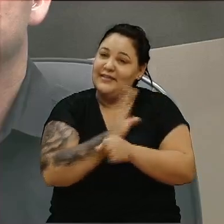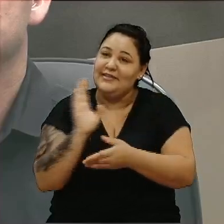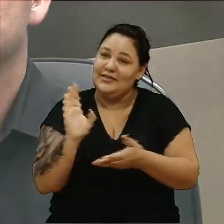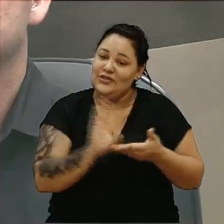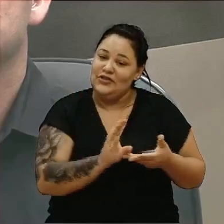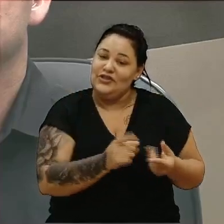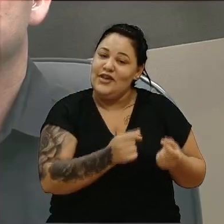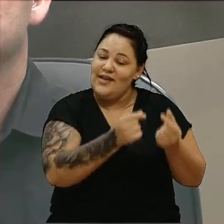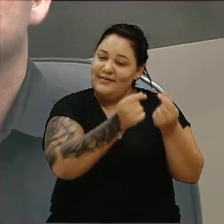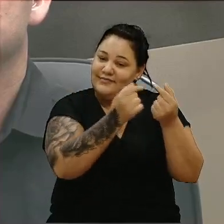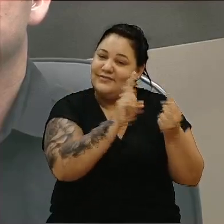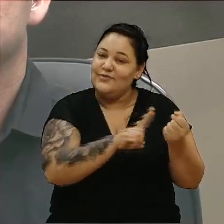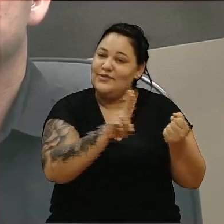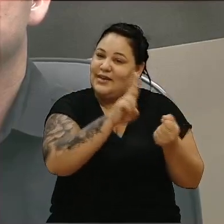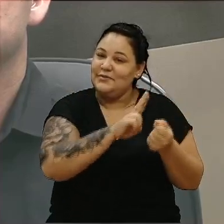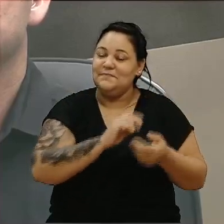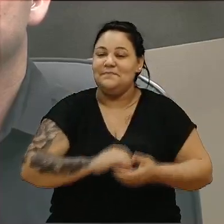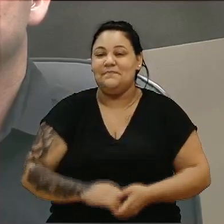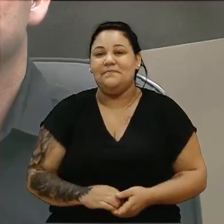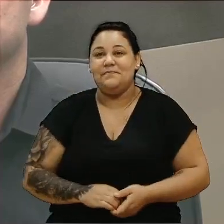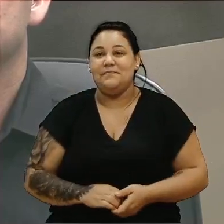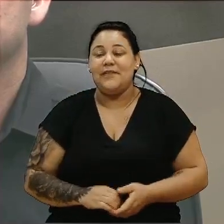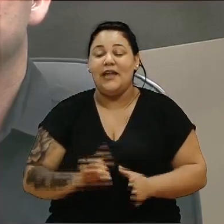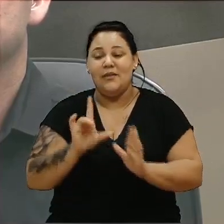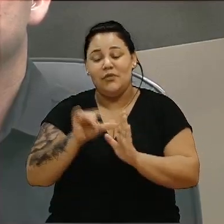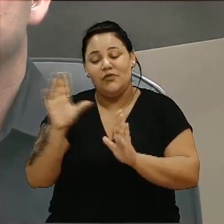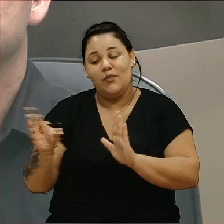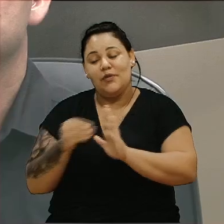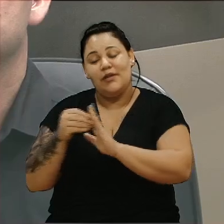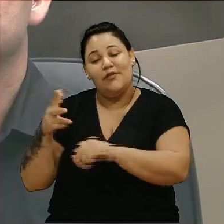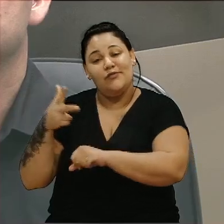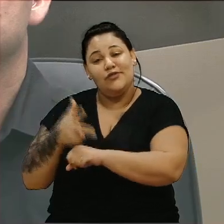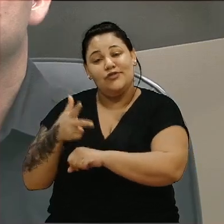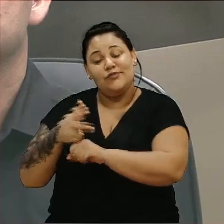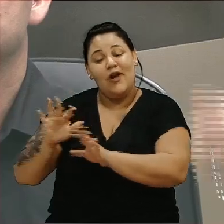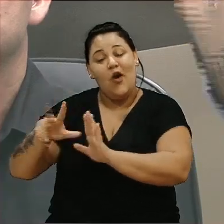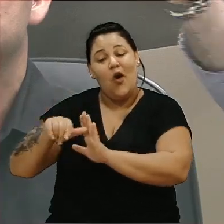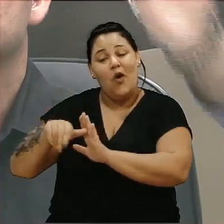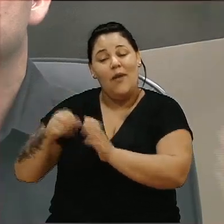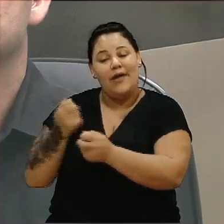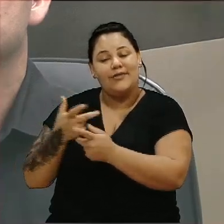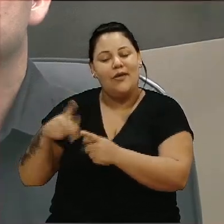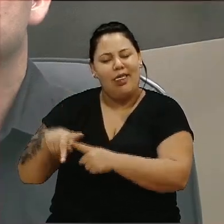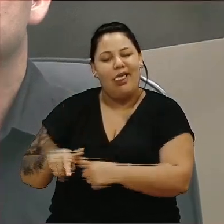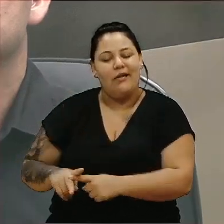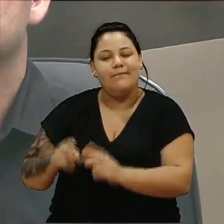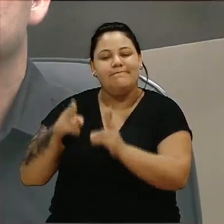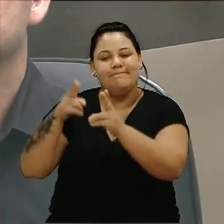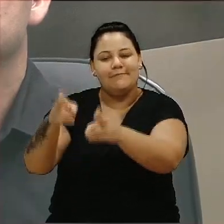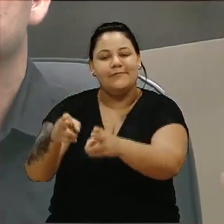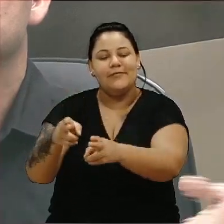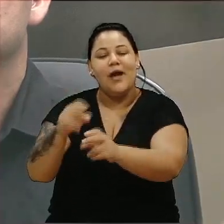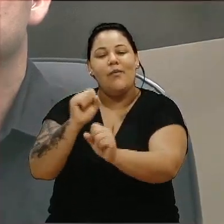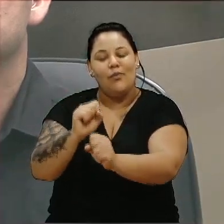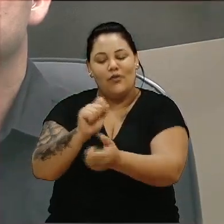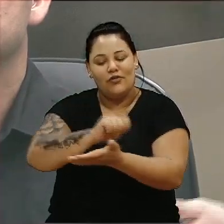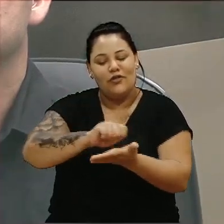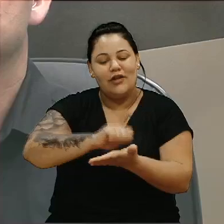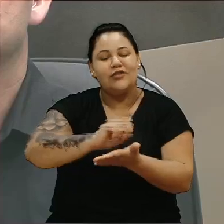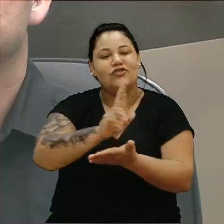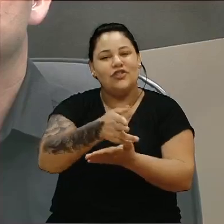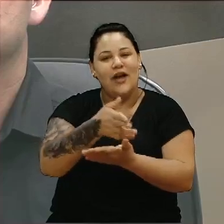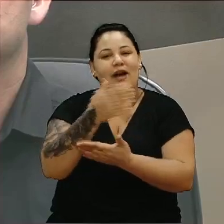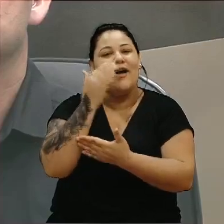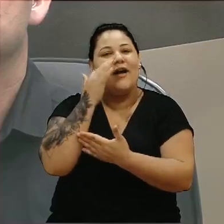muito mais que vai ser usado. Então, a gente vai largar esse vídeo com essa previsão aí. Podem anotar, porque já foi falado em outras situações